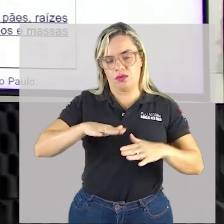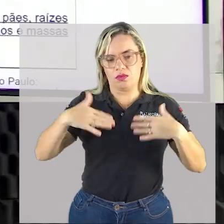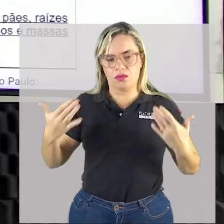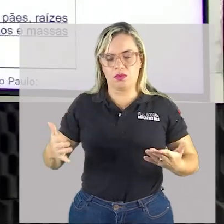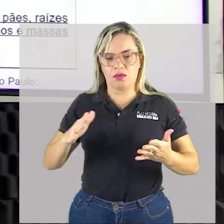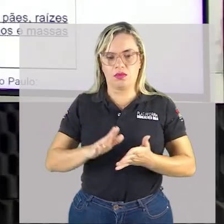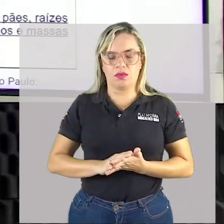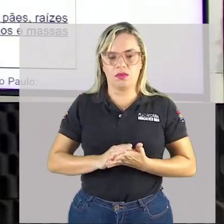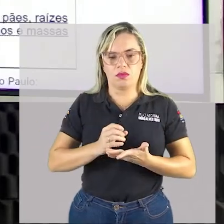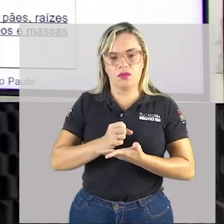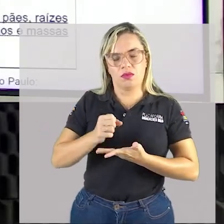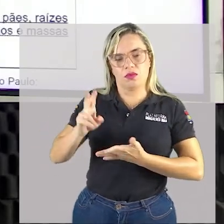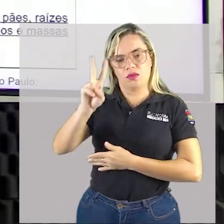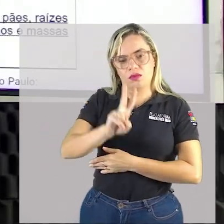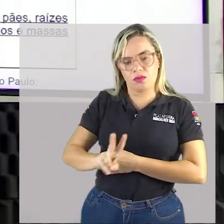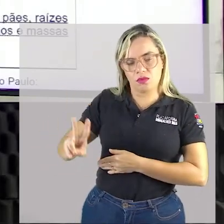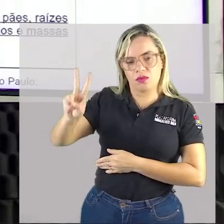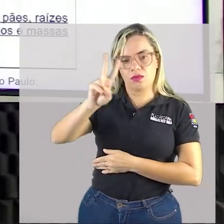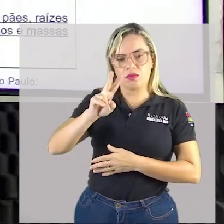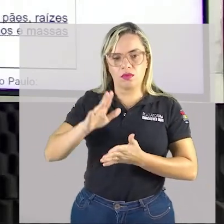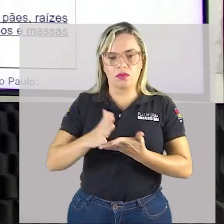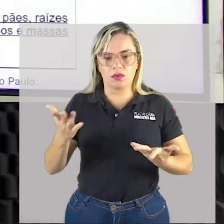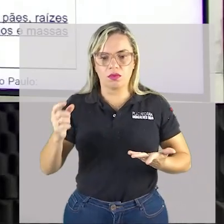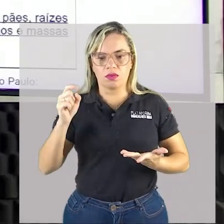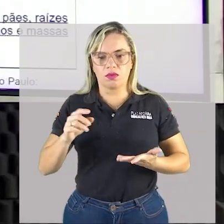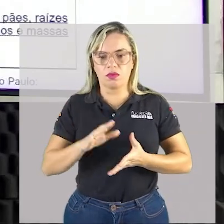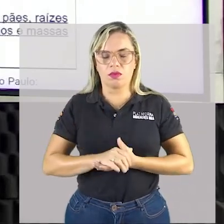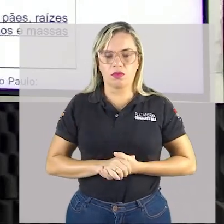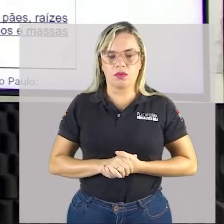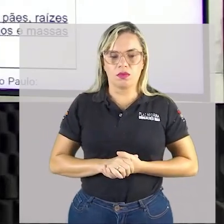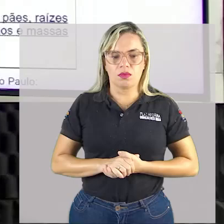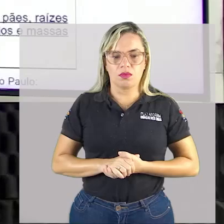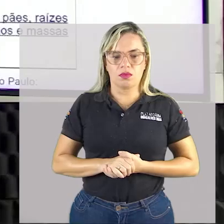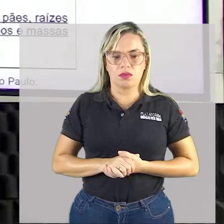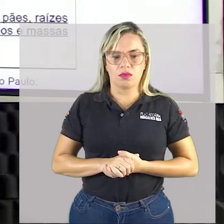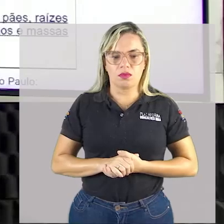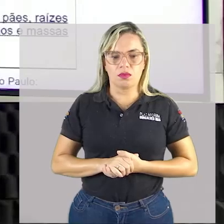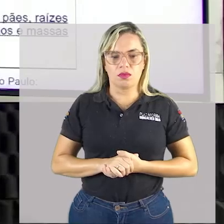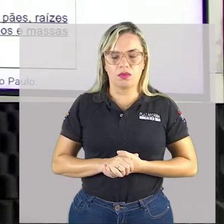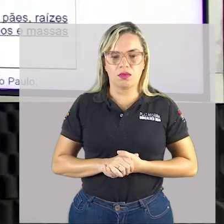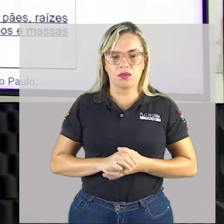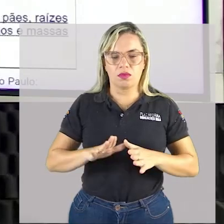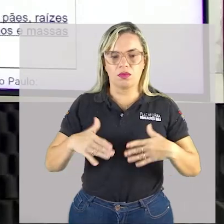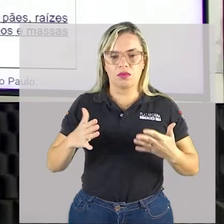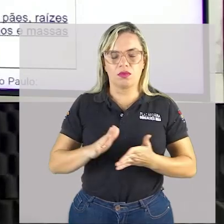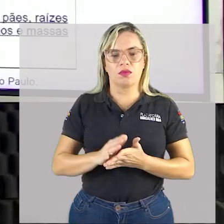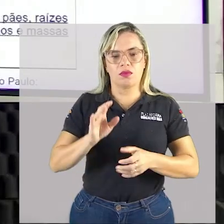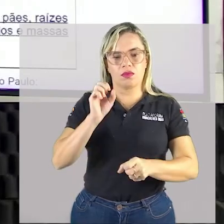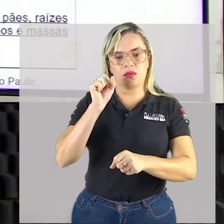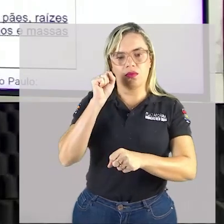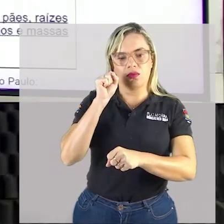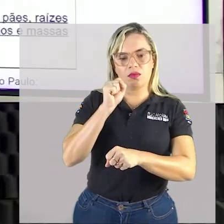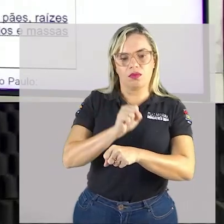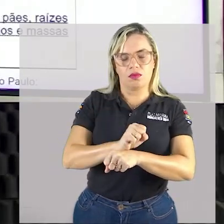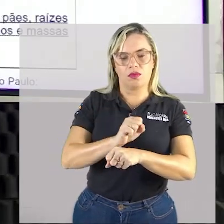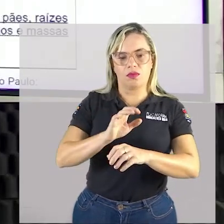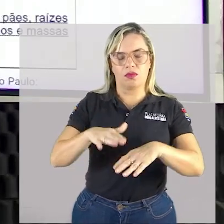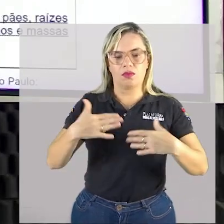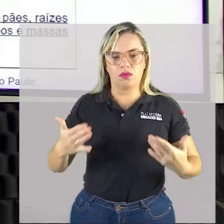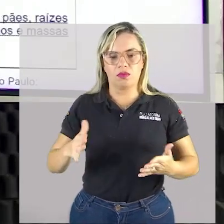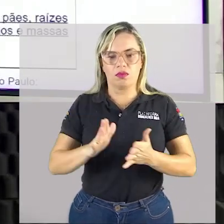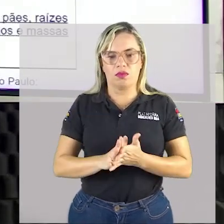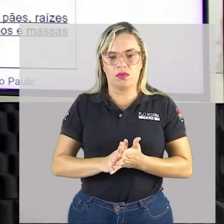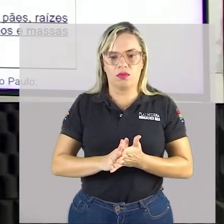são fontes de vitamina, certo? Então, a gente vai dar uma pausa aqui, né,